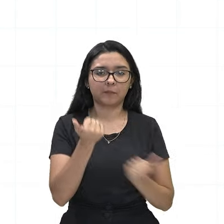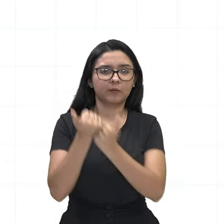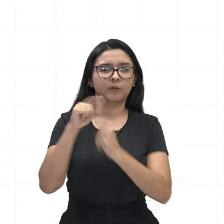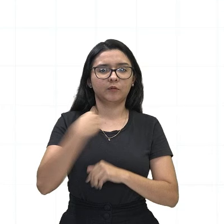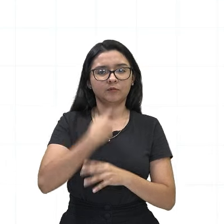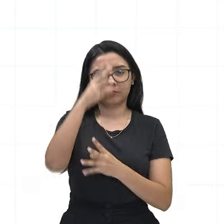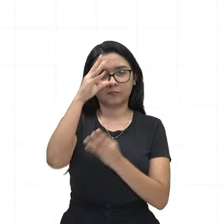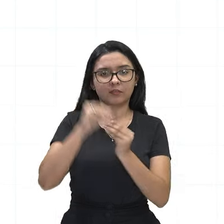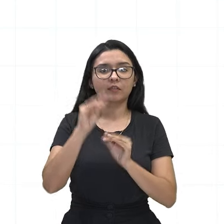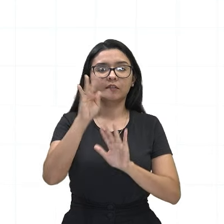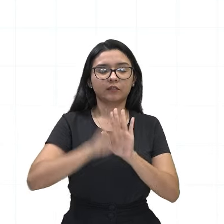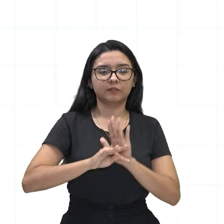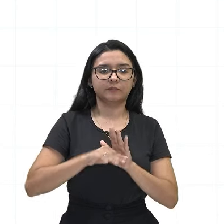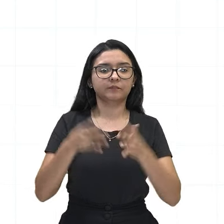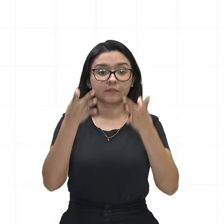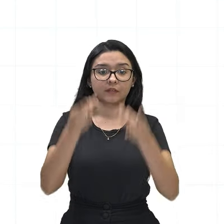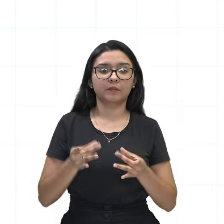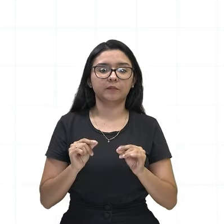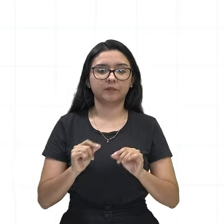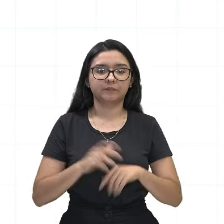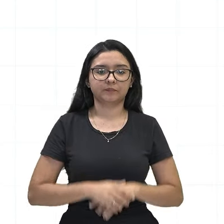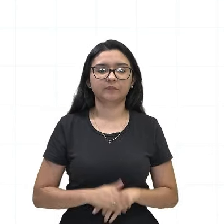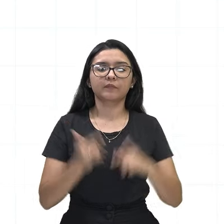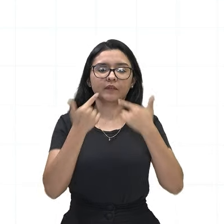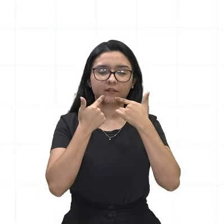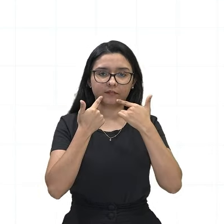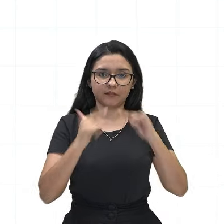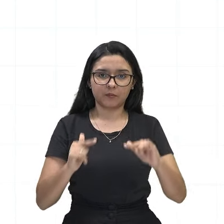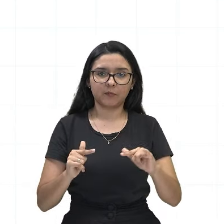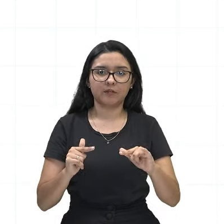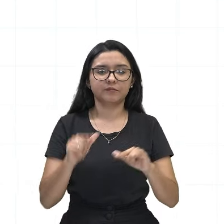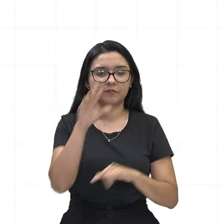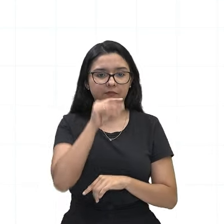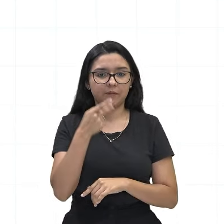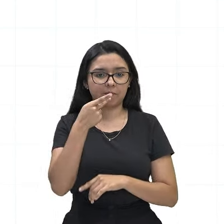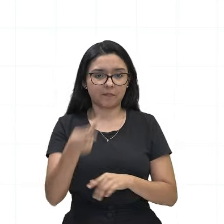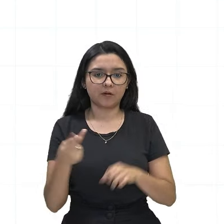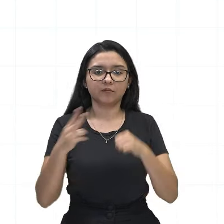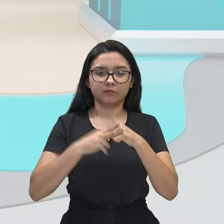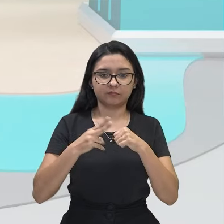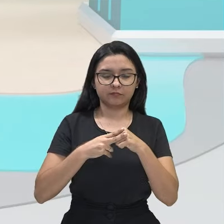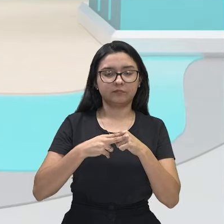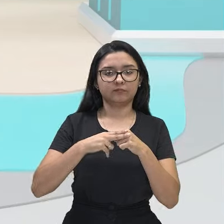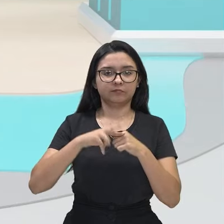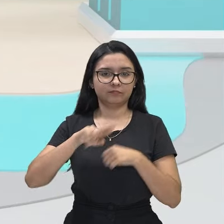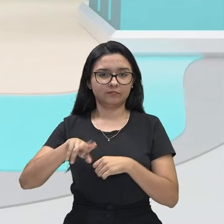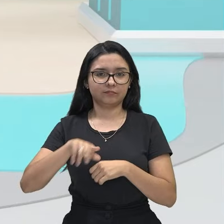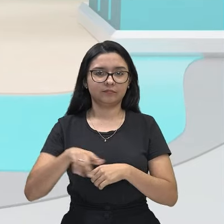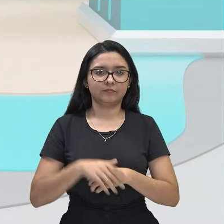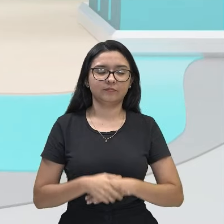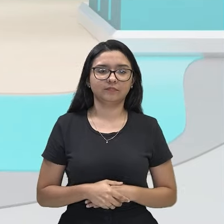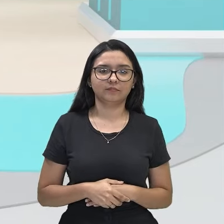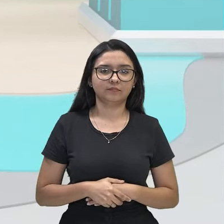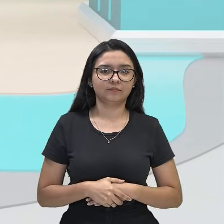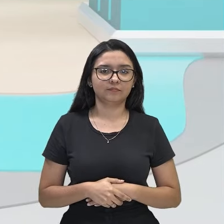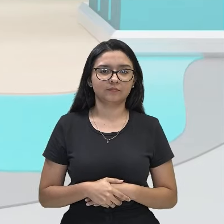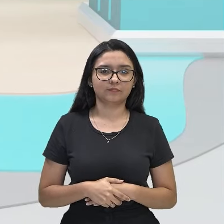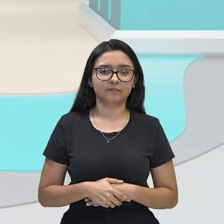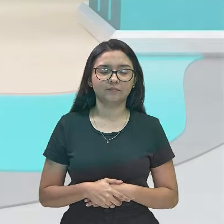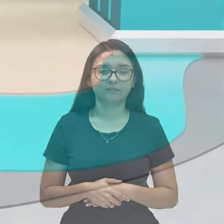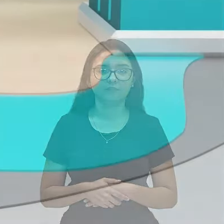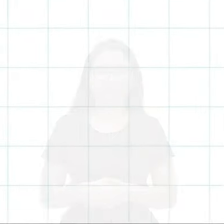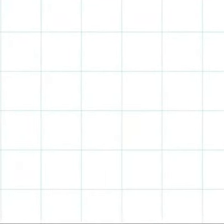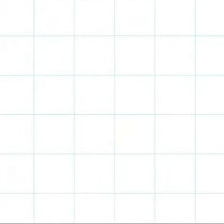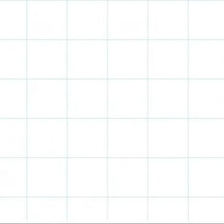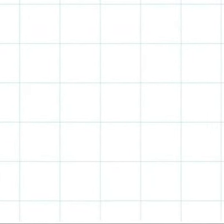compreensão. Detalhamento, linguagem não verbal, verbal e híbrida. Vamos à aula? Vamos